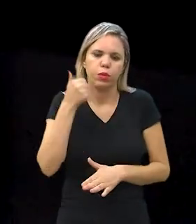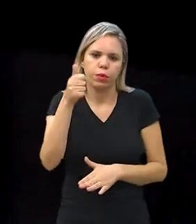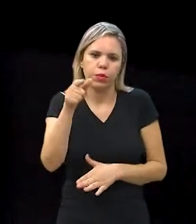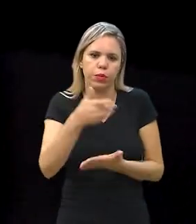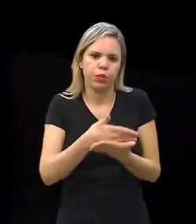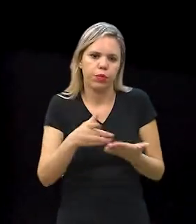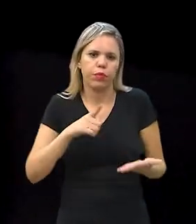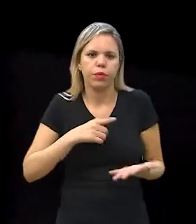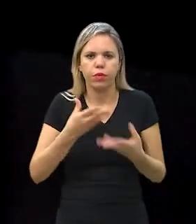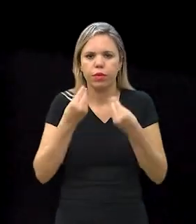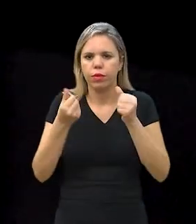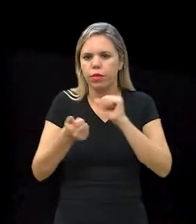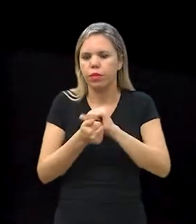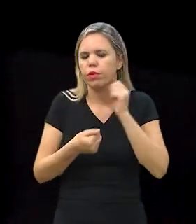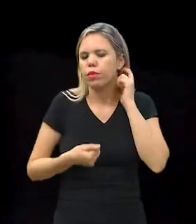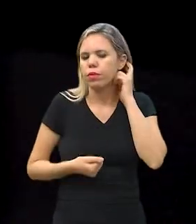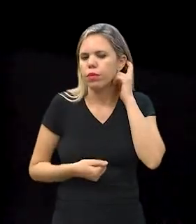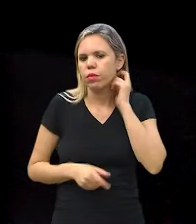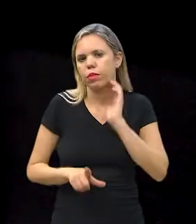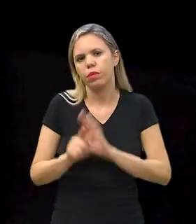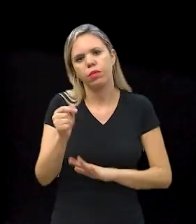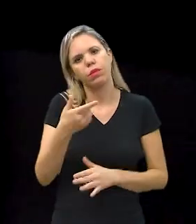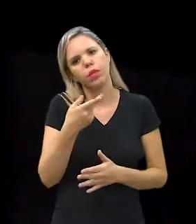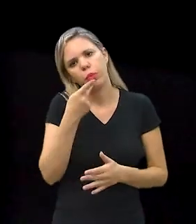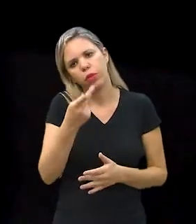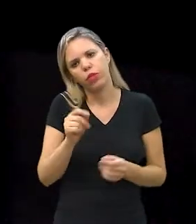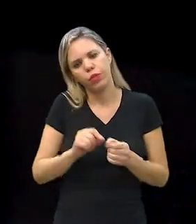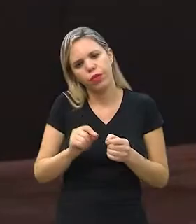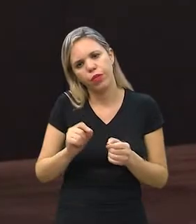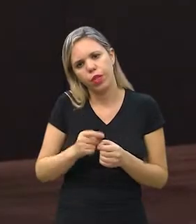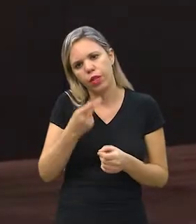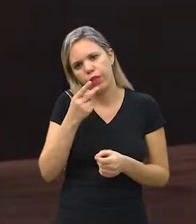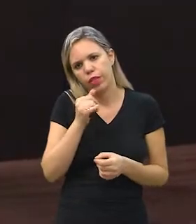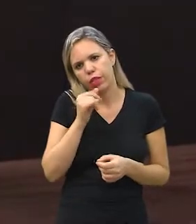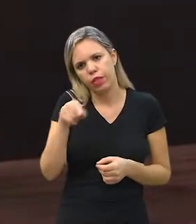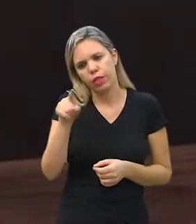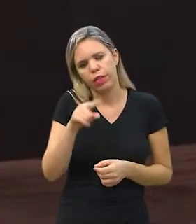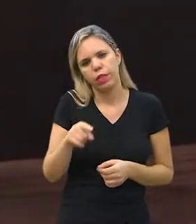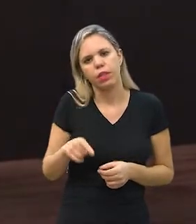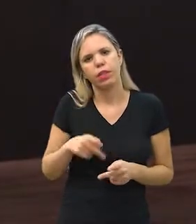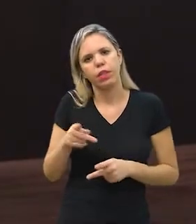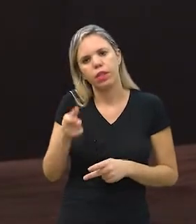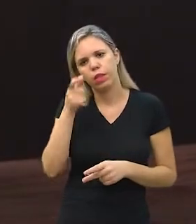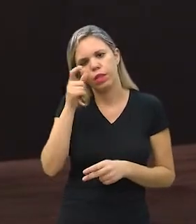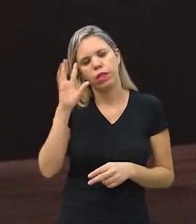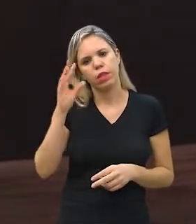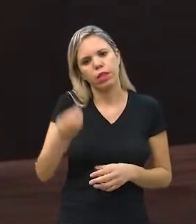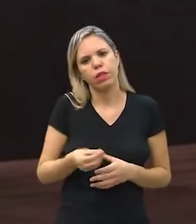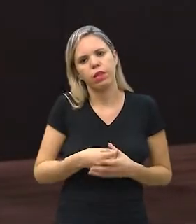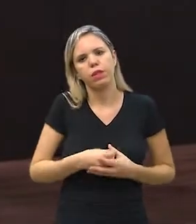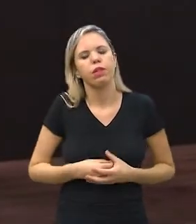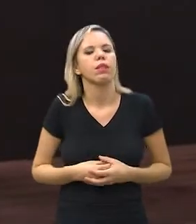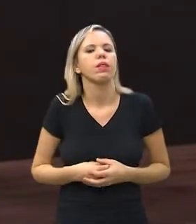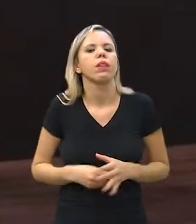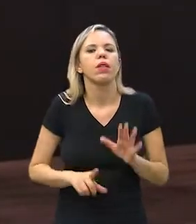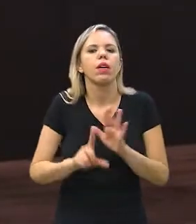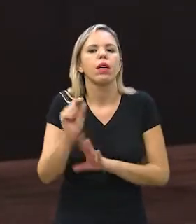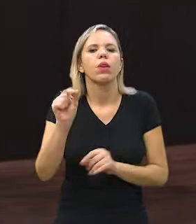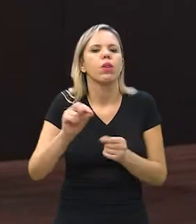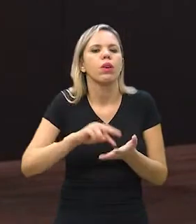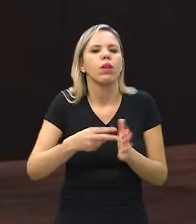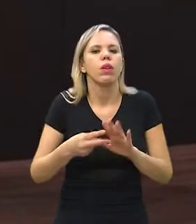um faturamento melhor, você começa a ter qualidade de faturamento. A gente pode falar um pouquinho, Gustavo, para quem está assistindo